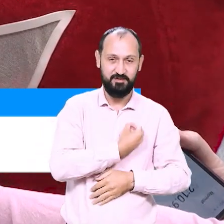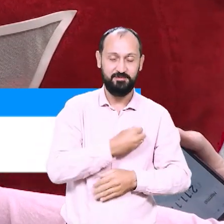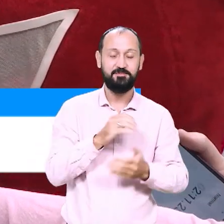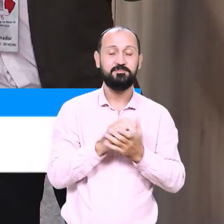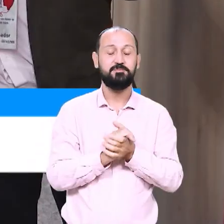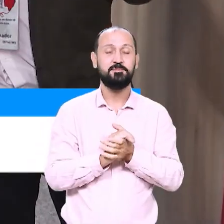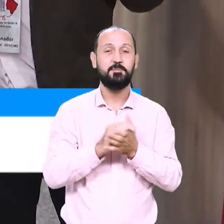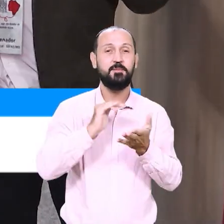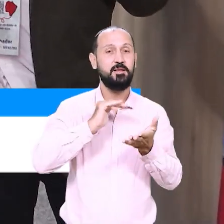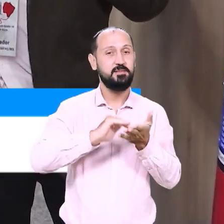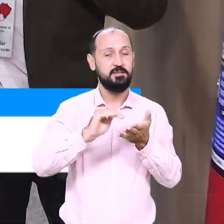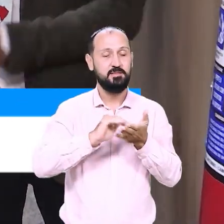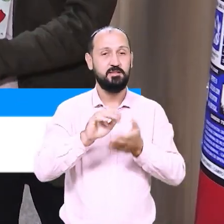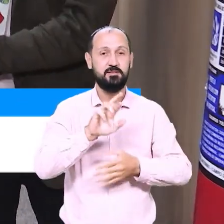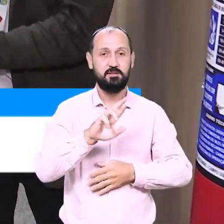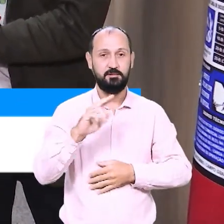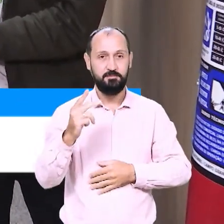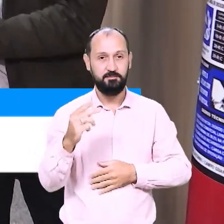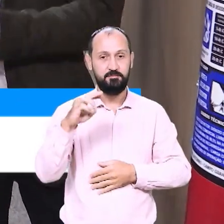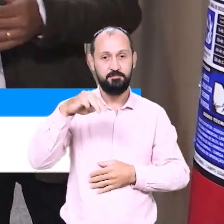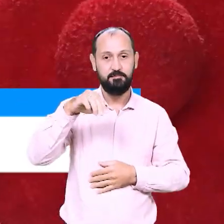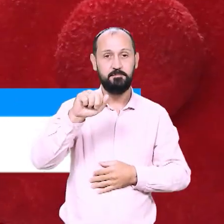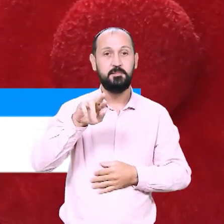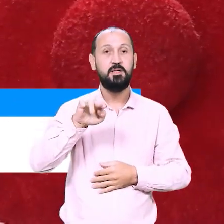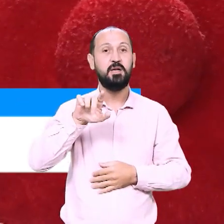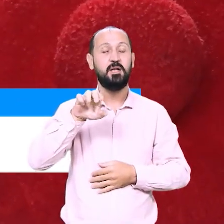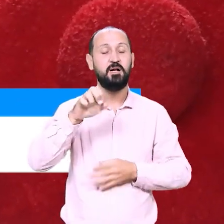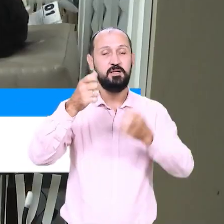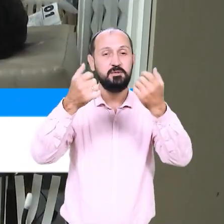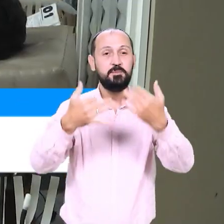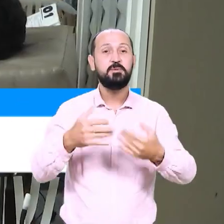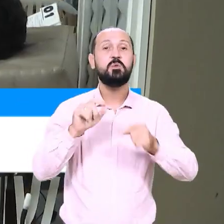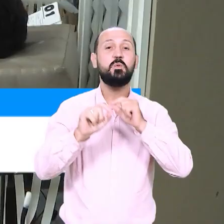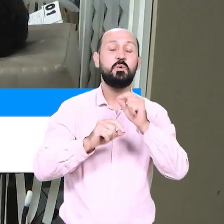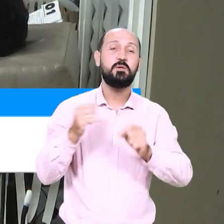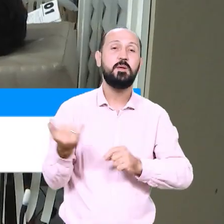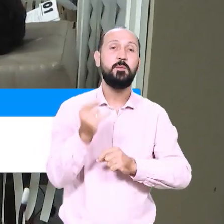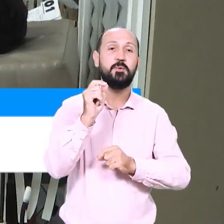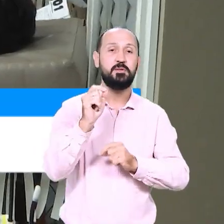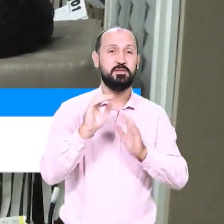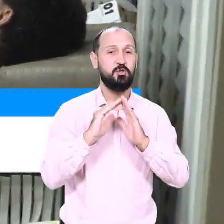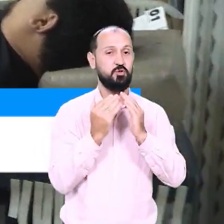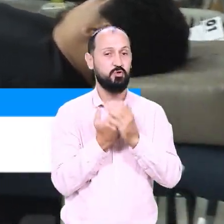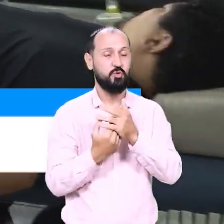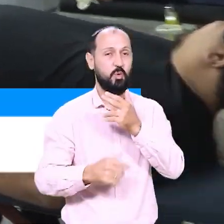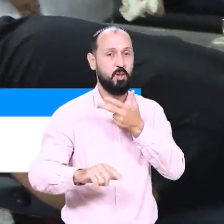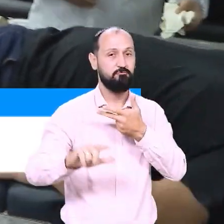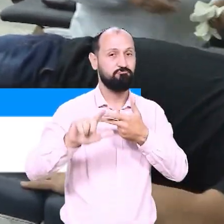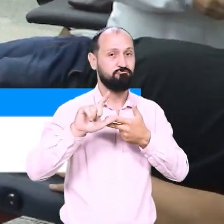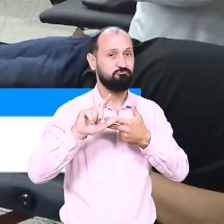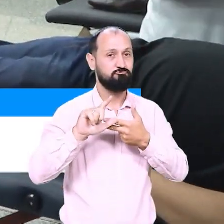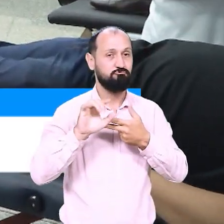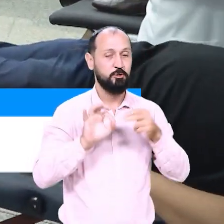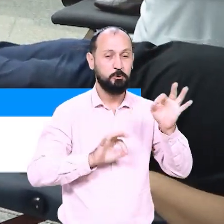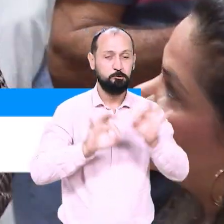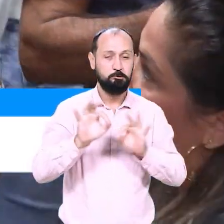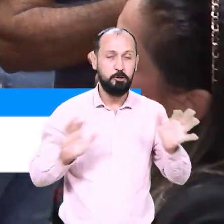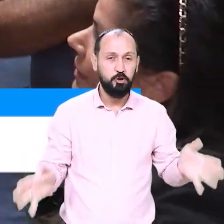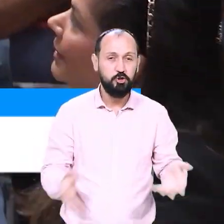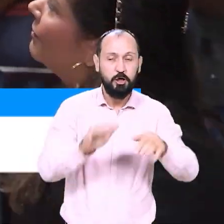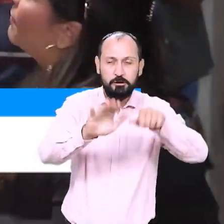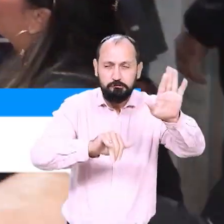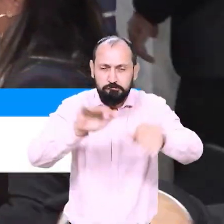salvando vidas. A secretária de Recursos Humanos, Marlene Figueira, falou do papel da Escola do Legislativo,